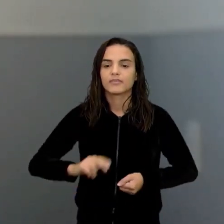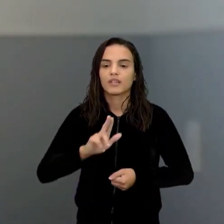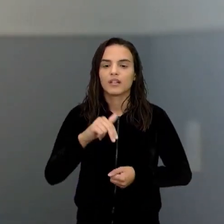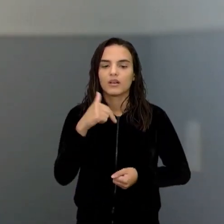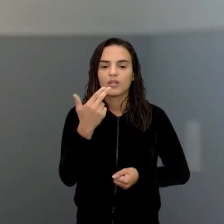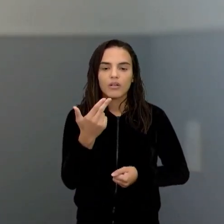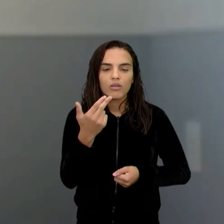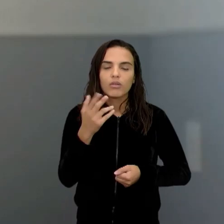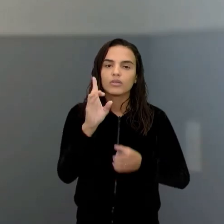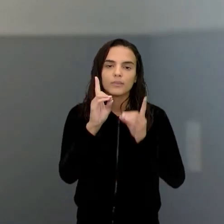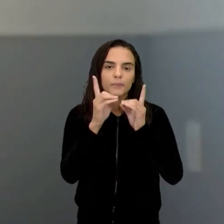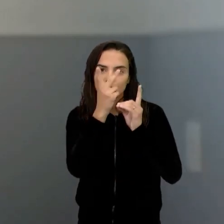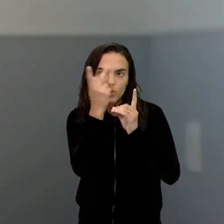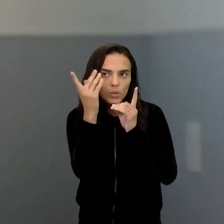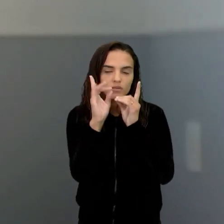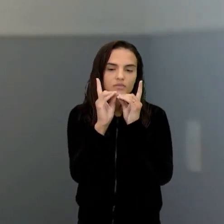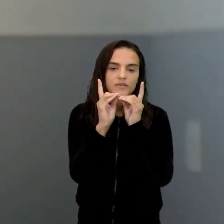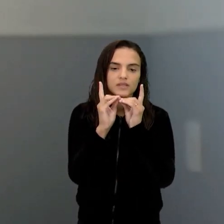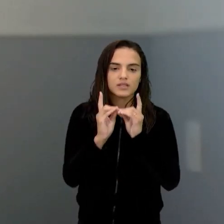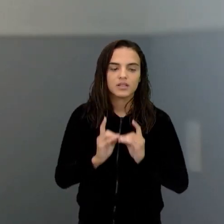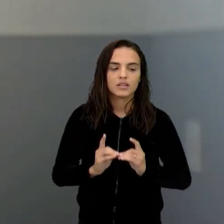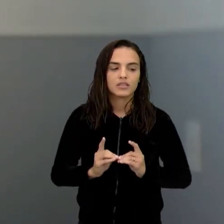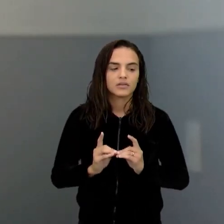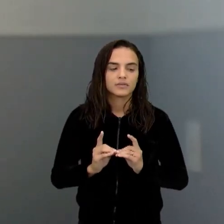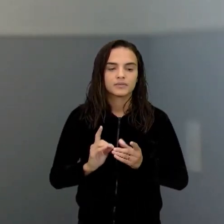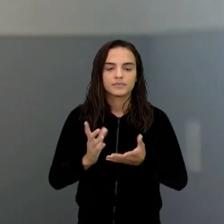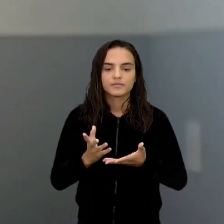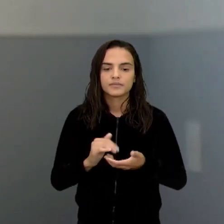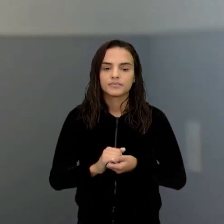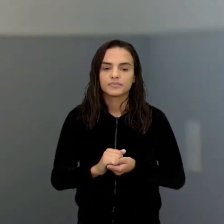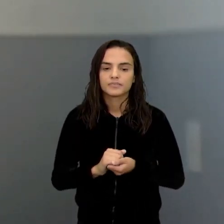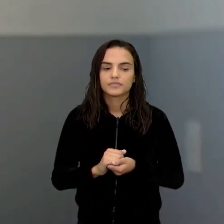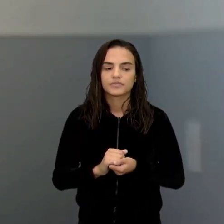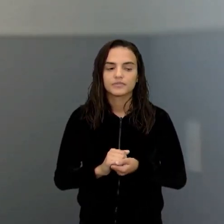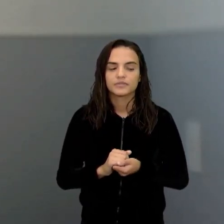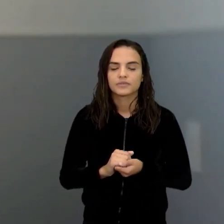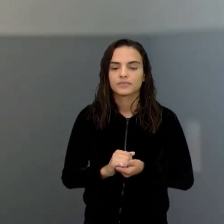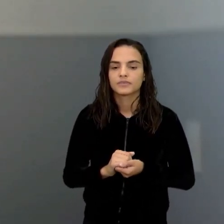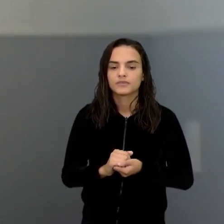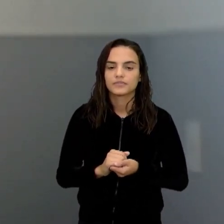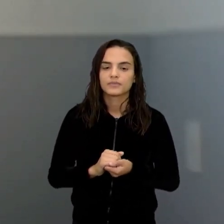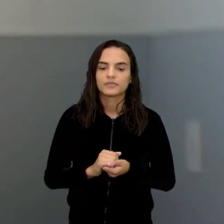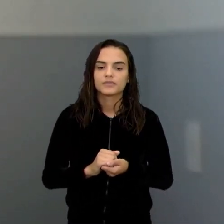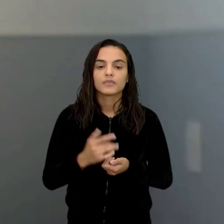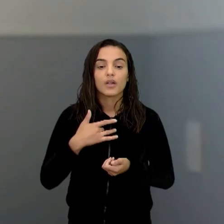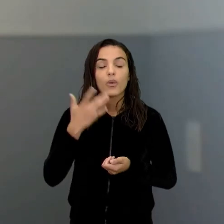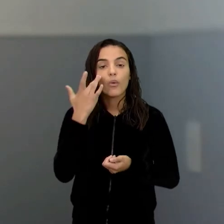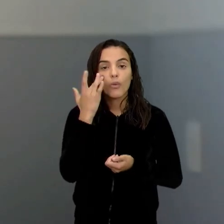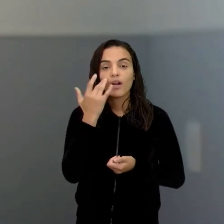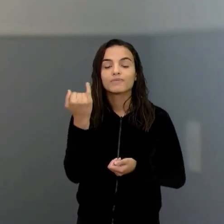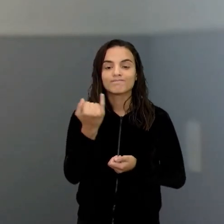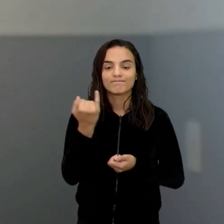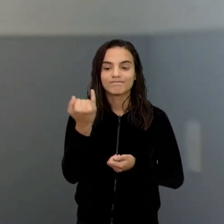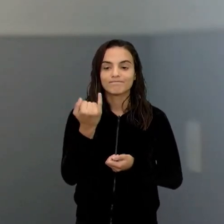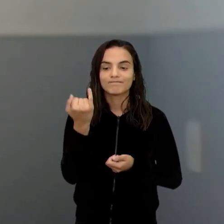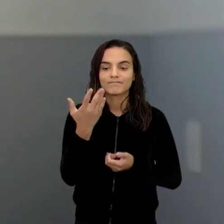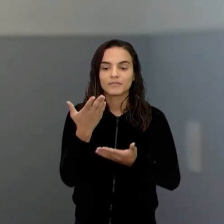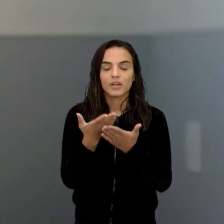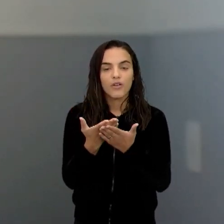pessoa com deficiência, ou se é o PCD, né, eu acho que o importante